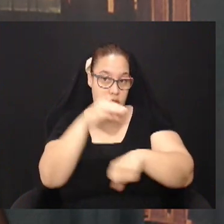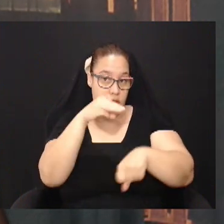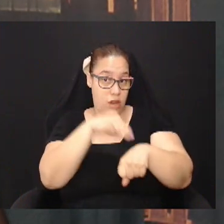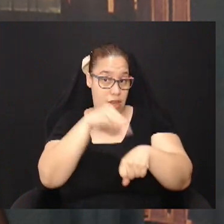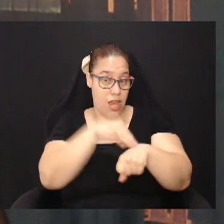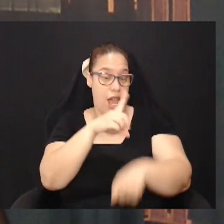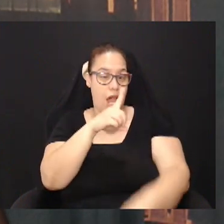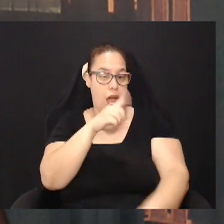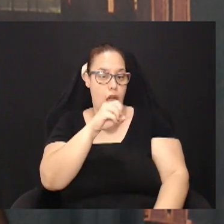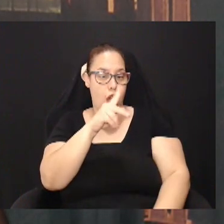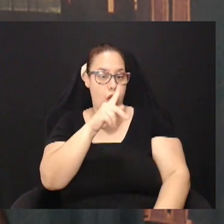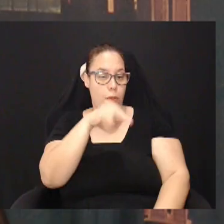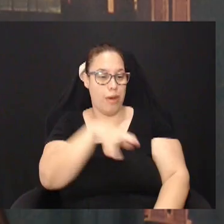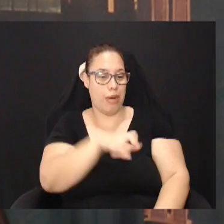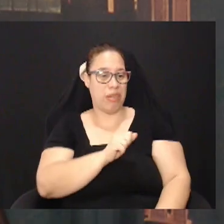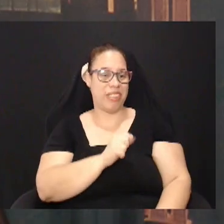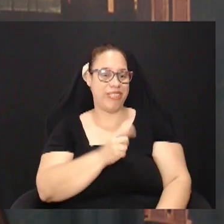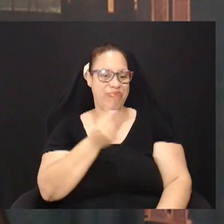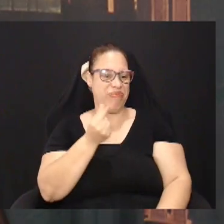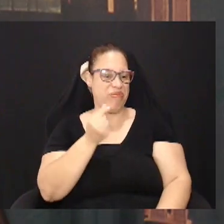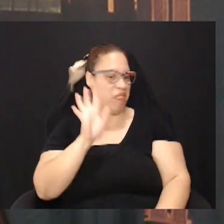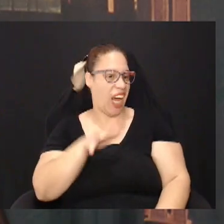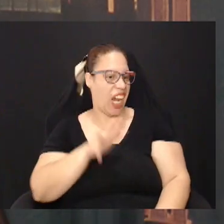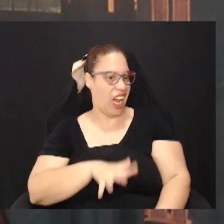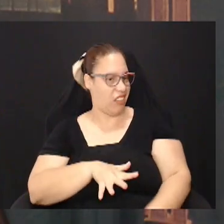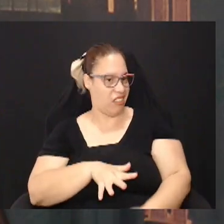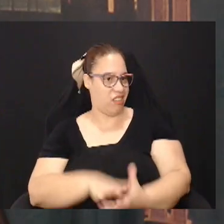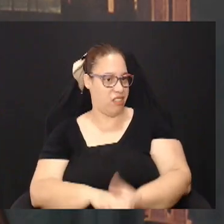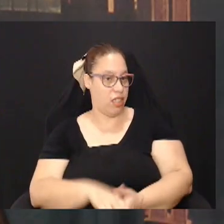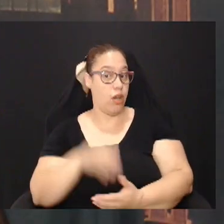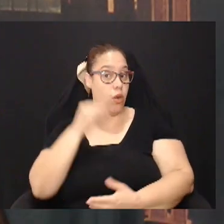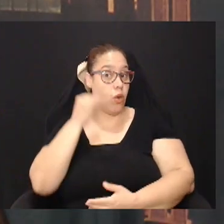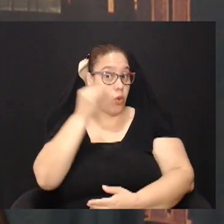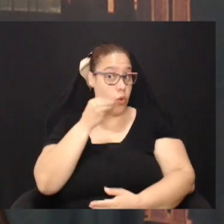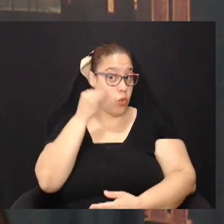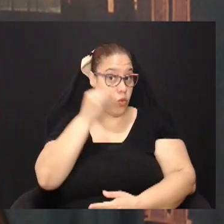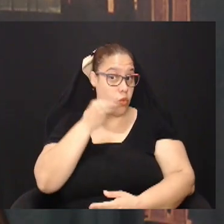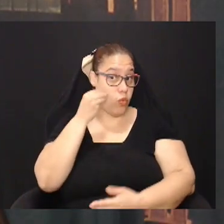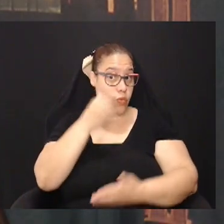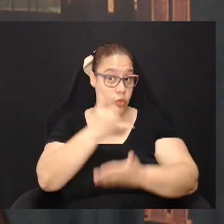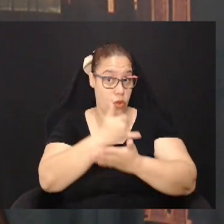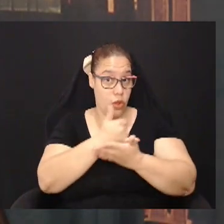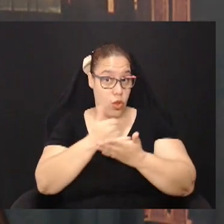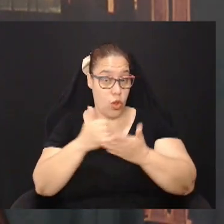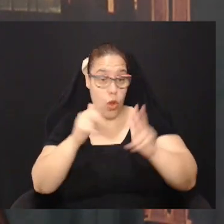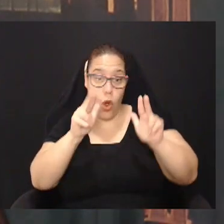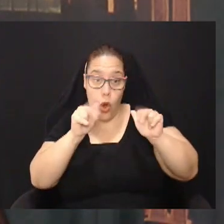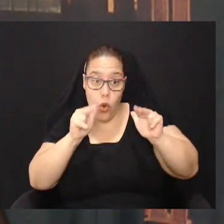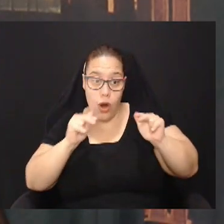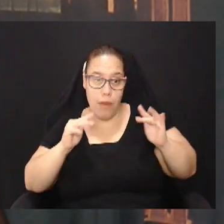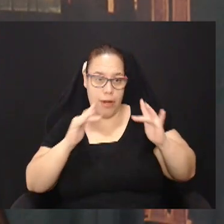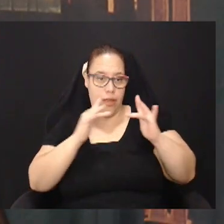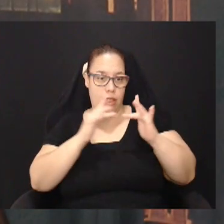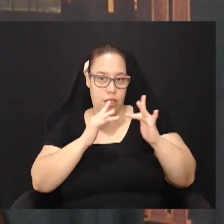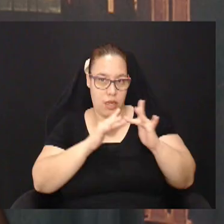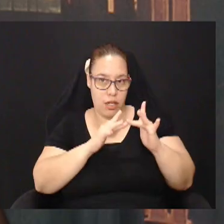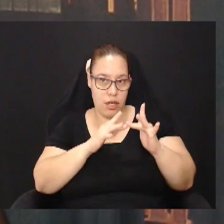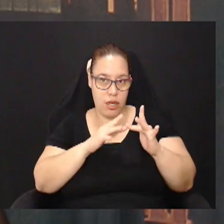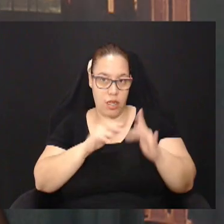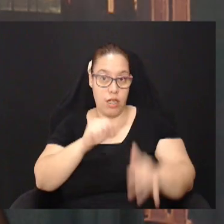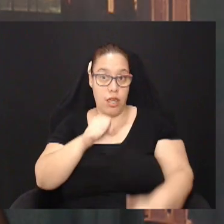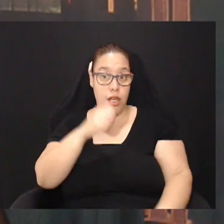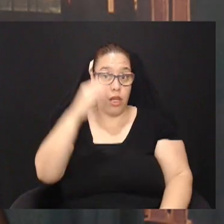Então, uma coisa é você experimentar uma droga e nunca mais entrar em contato com aquela droga. Você ainda assim fica com aquela memória